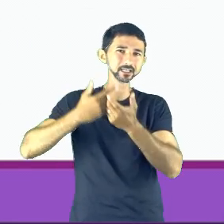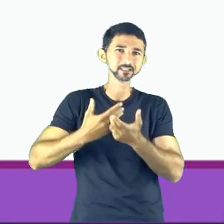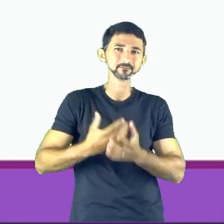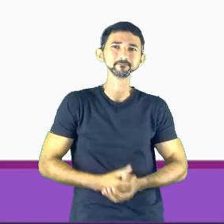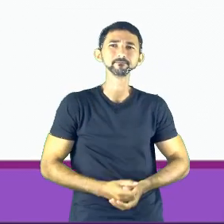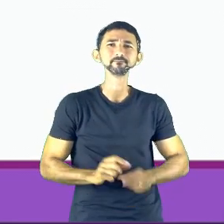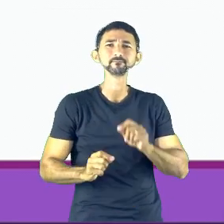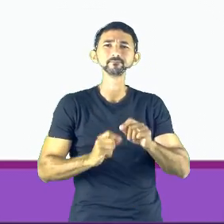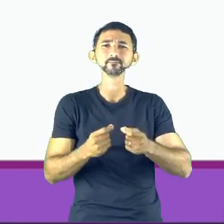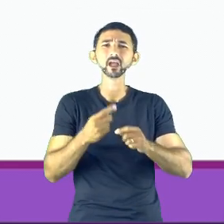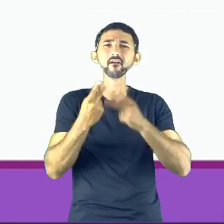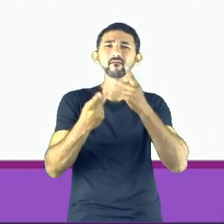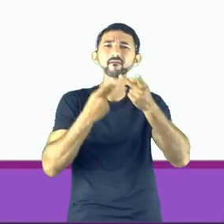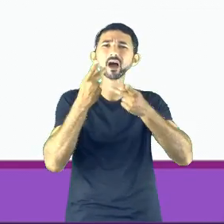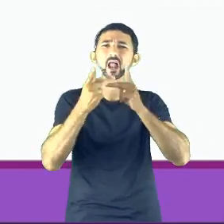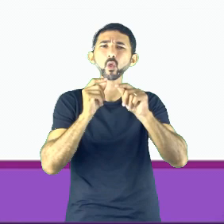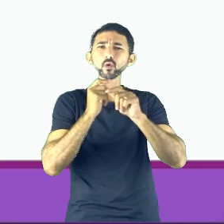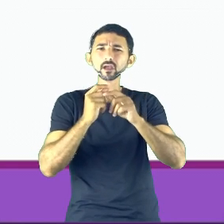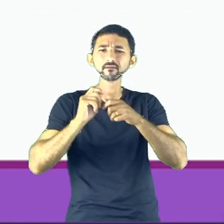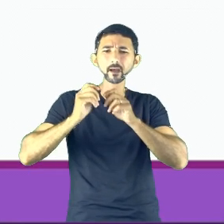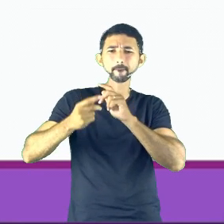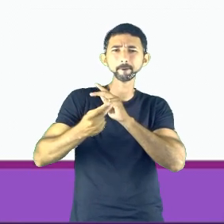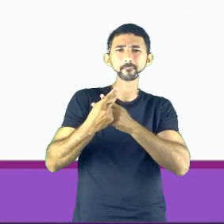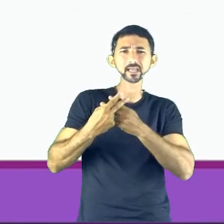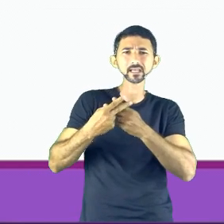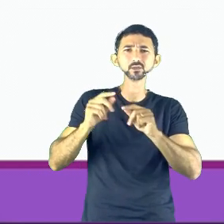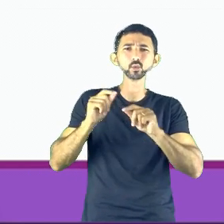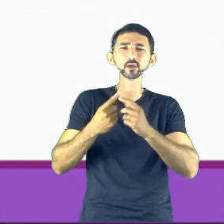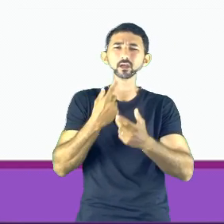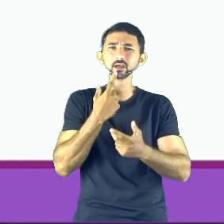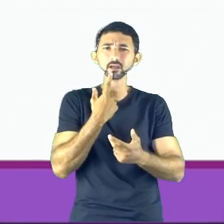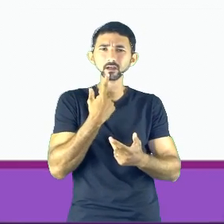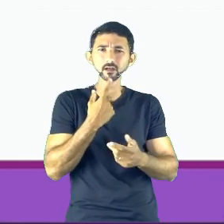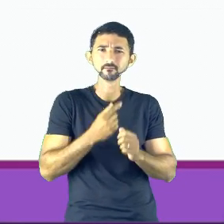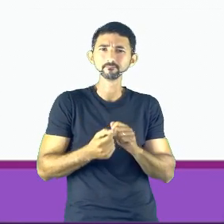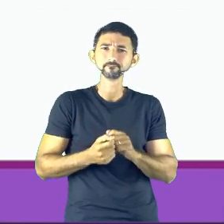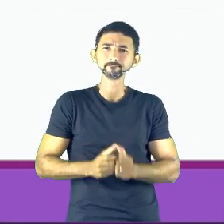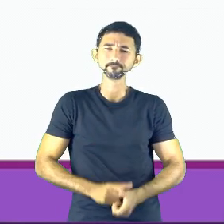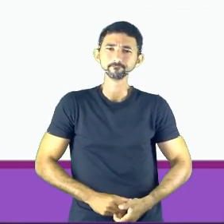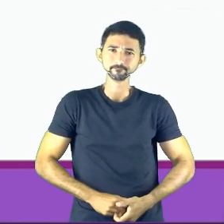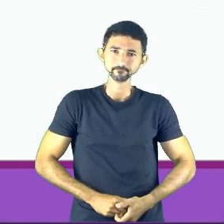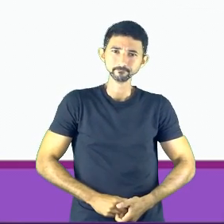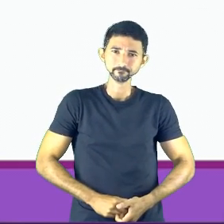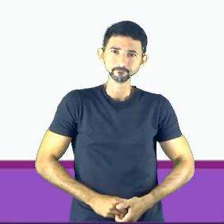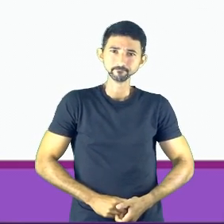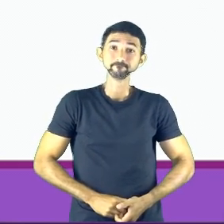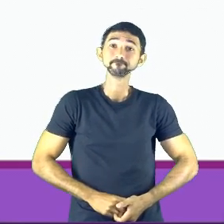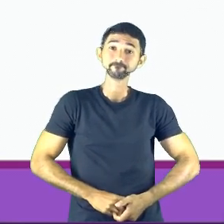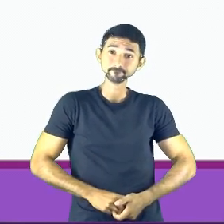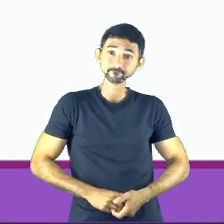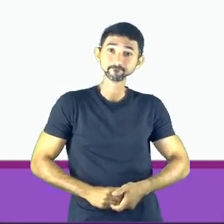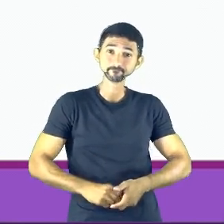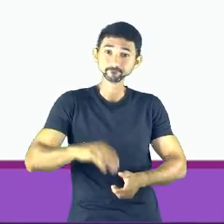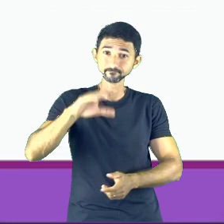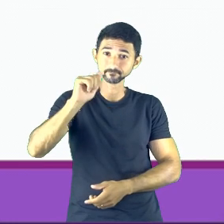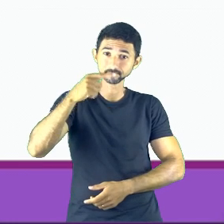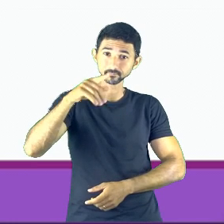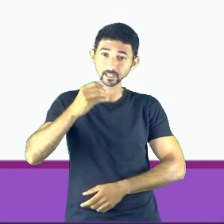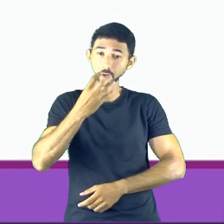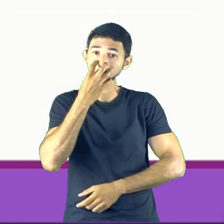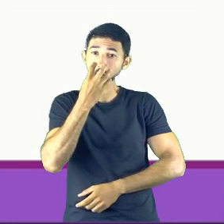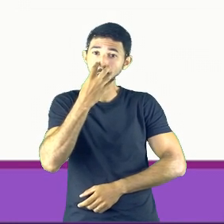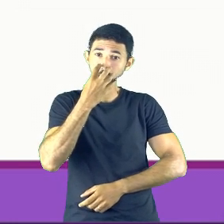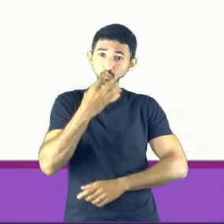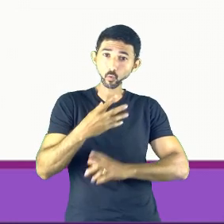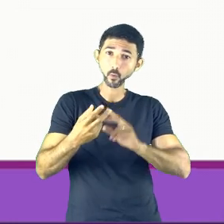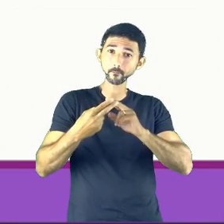prende com uma coleira. Quem foi que falou isso? Quem é que ficava preso na história, na fábula? Quem era? Isso, era